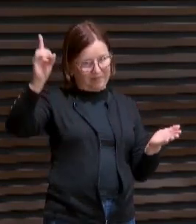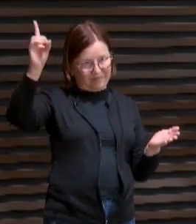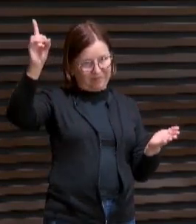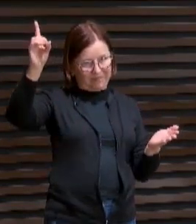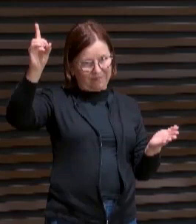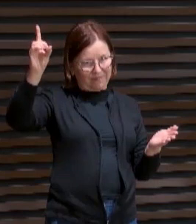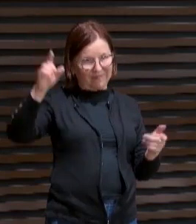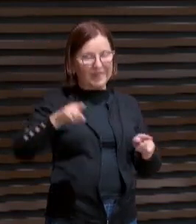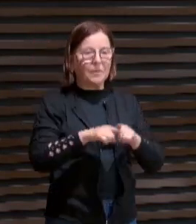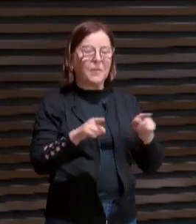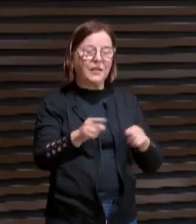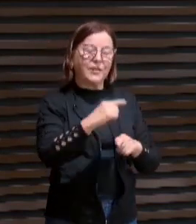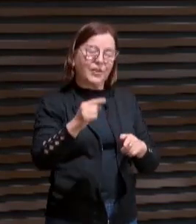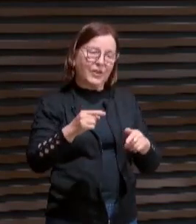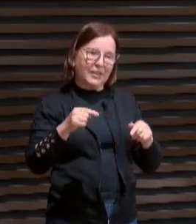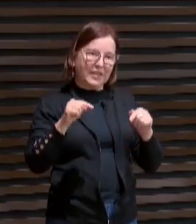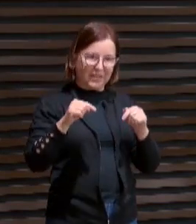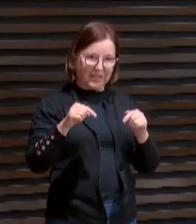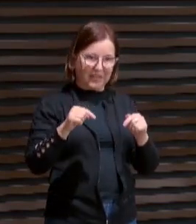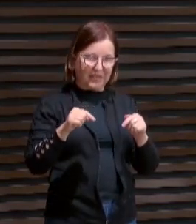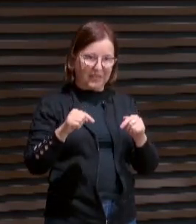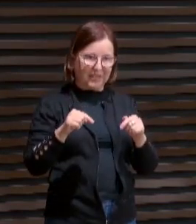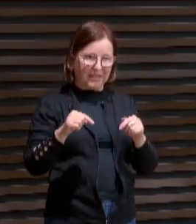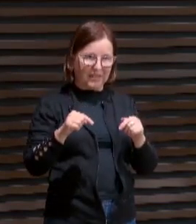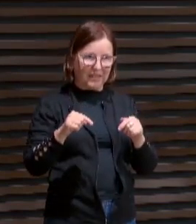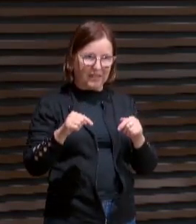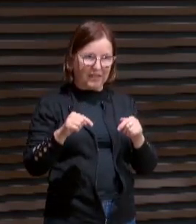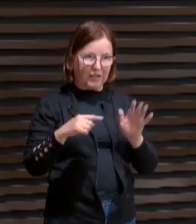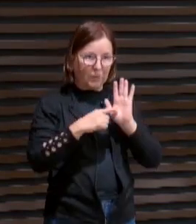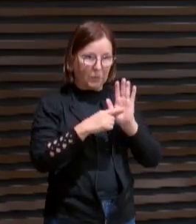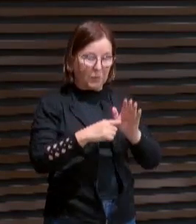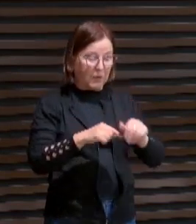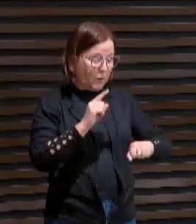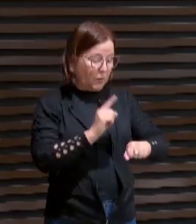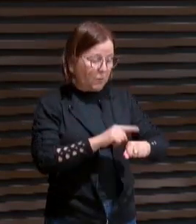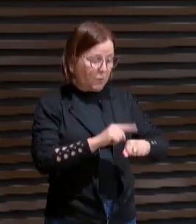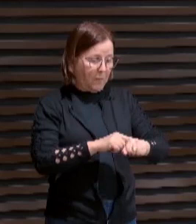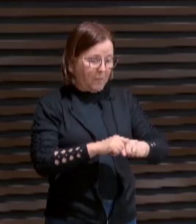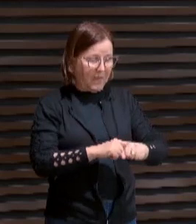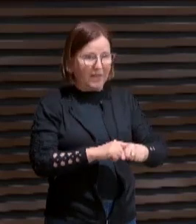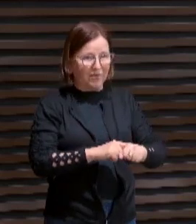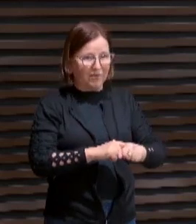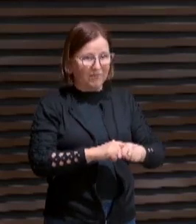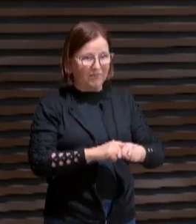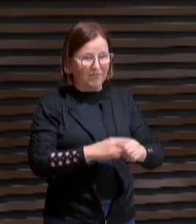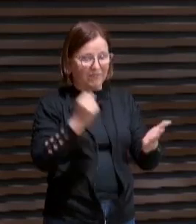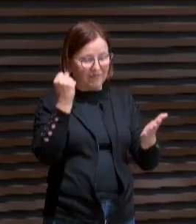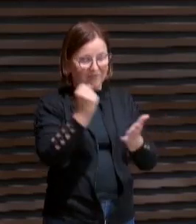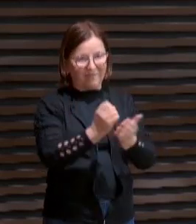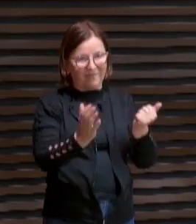Mas nós estamos aqui diante de um momento crucial. Crucial é de cruz.